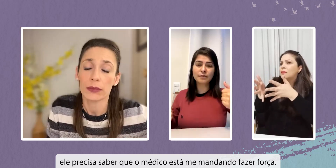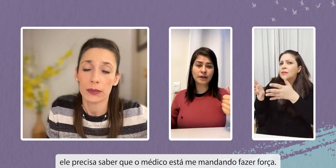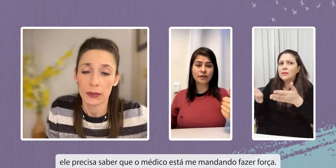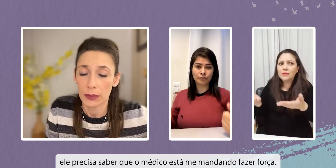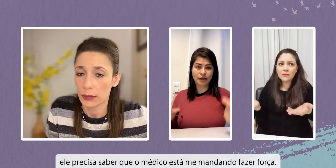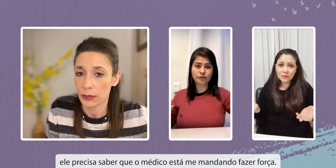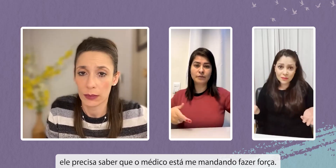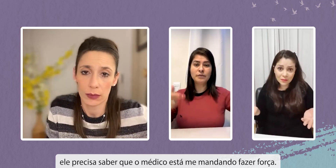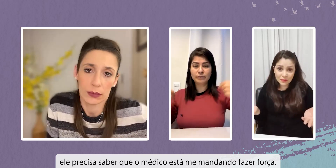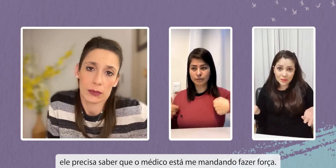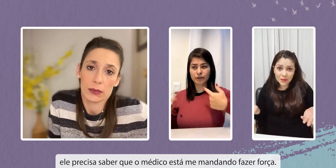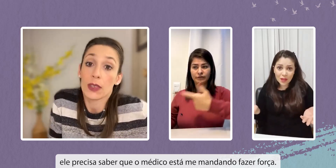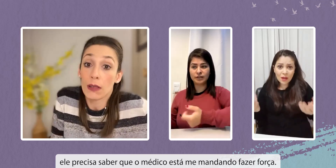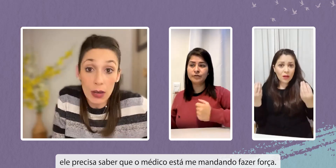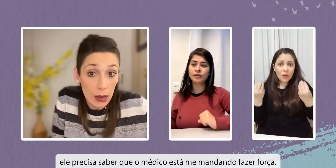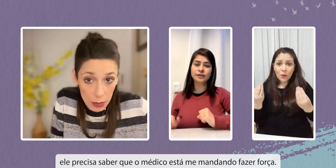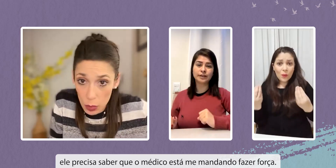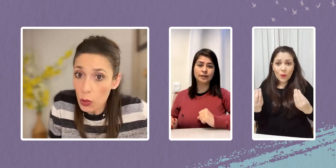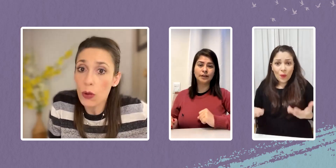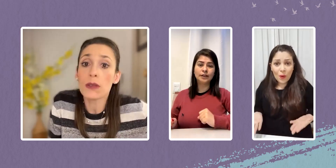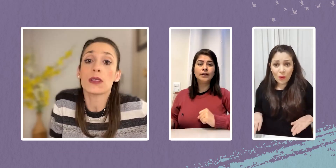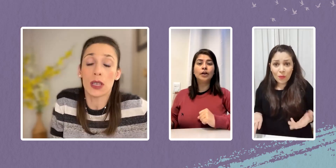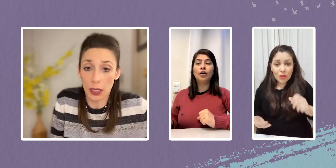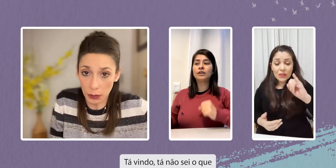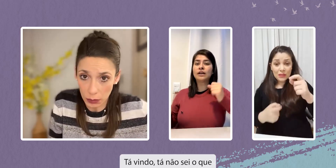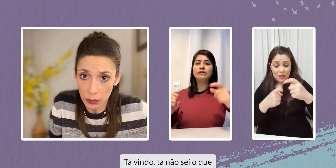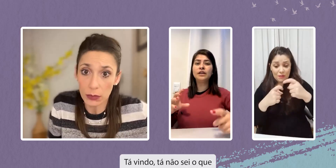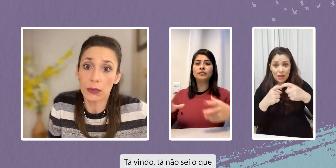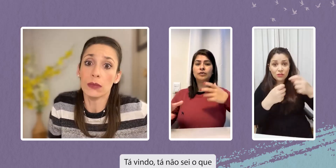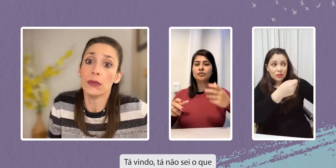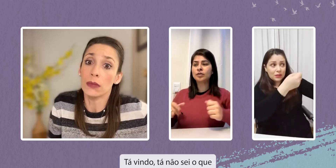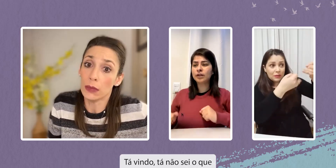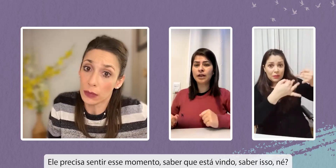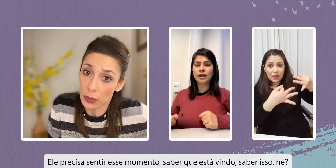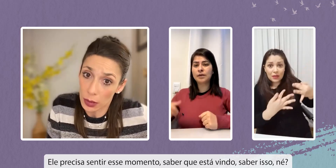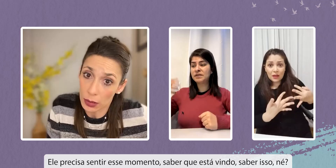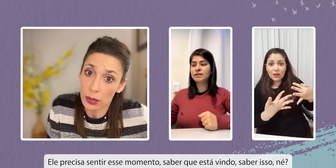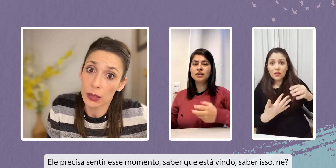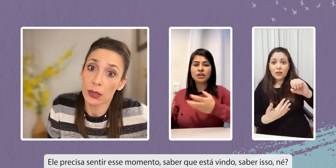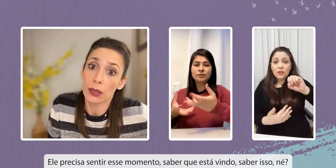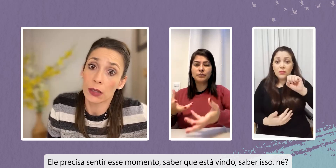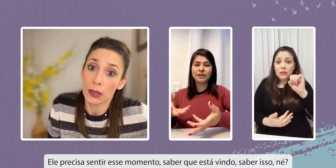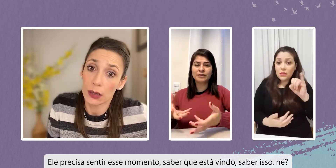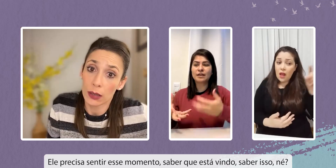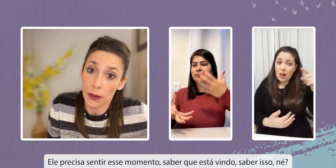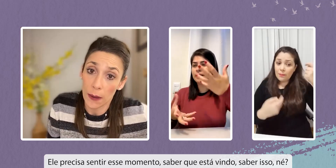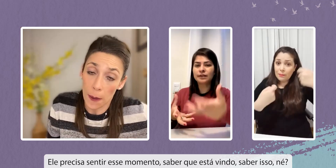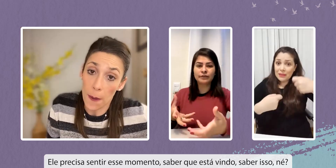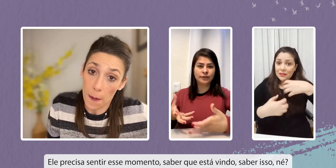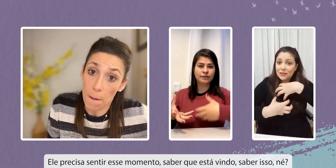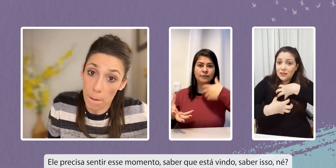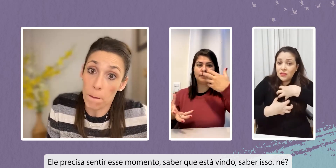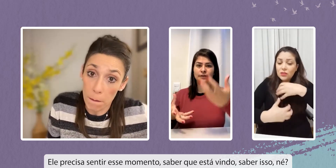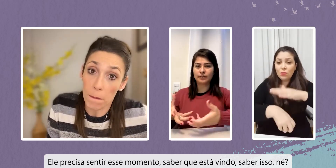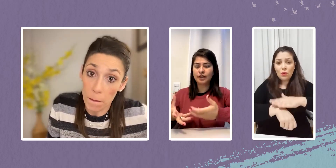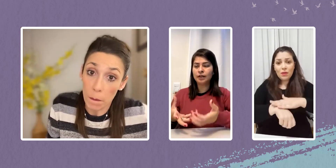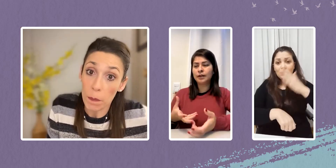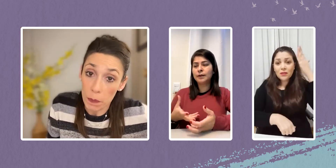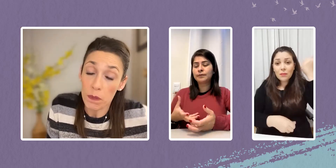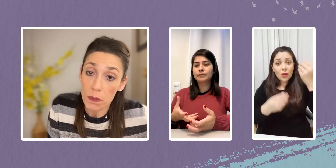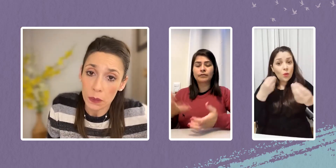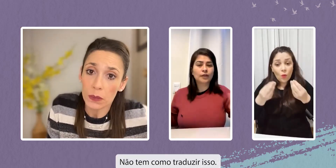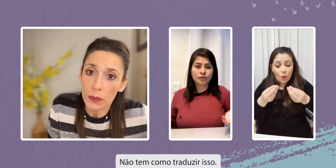precisa saber que o médico tá me mandando fazer força. Sim. Ó, tá vindo, tá não sei o quê. Ele precisa sentir esse momento, saber que tá vindo, saber,